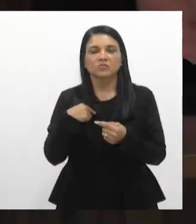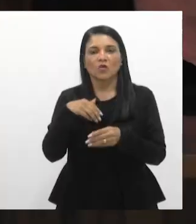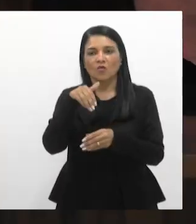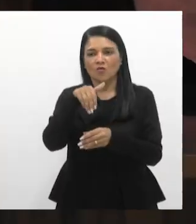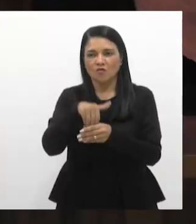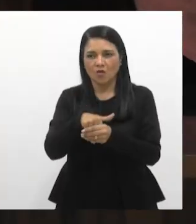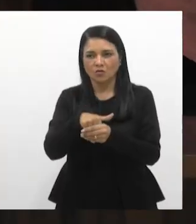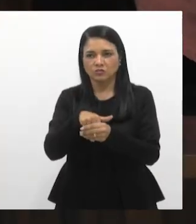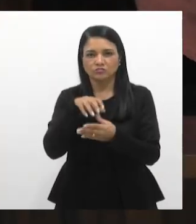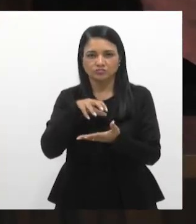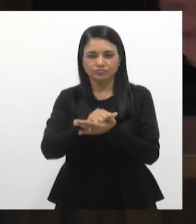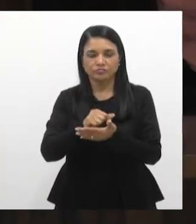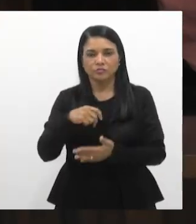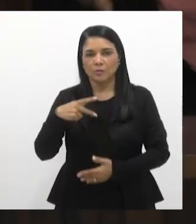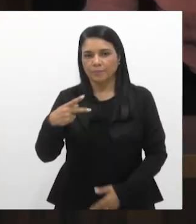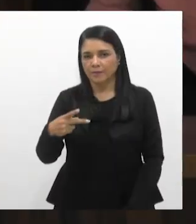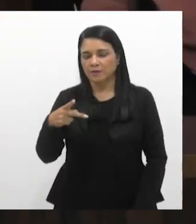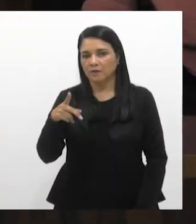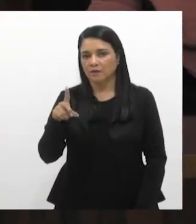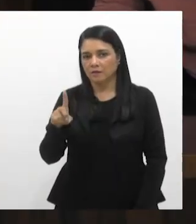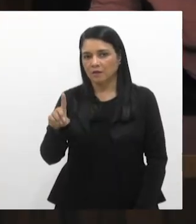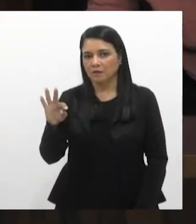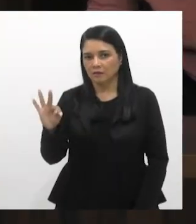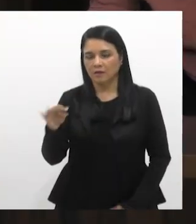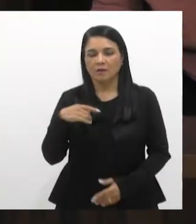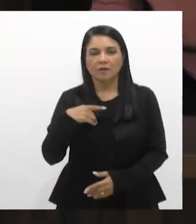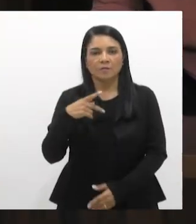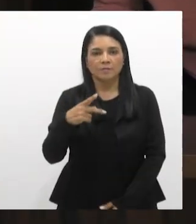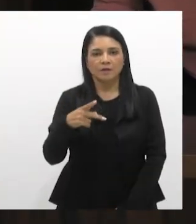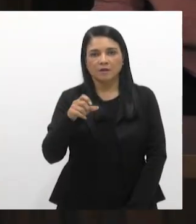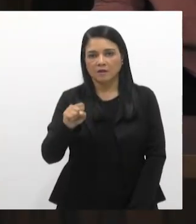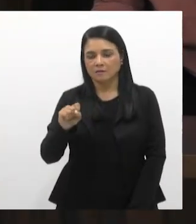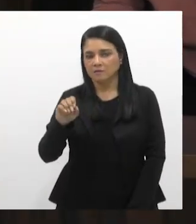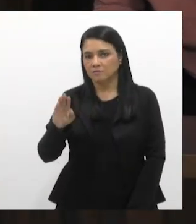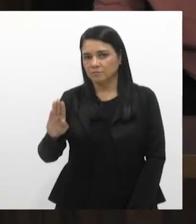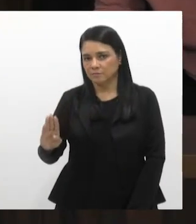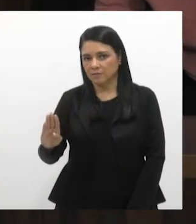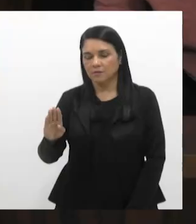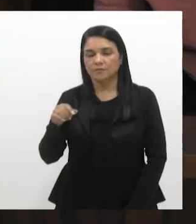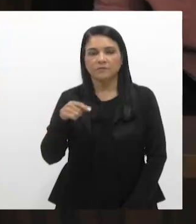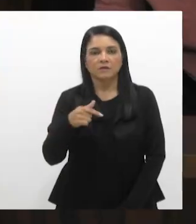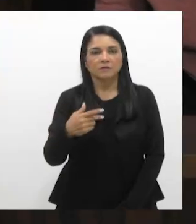voto do PDT, PSB e PT.